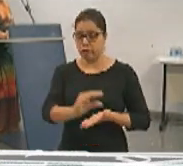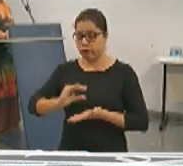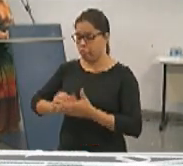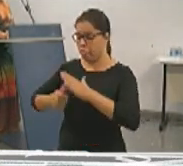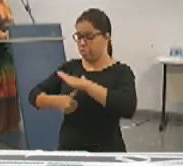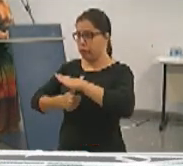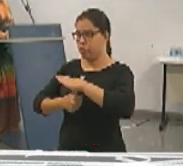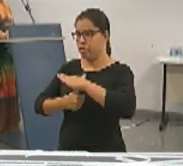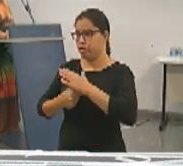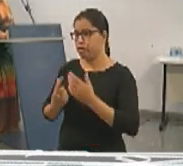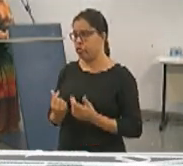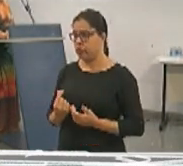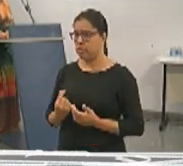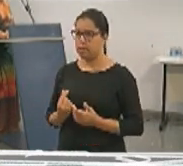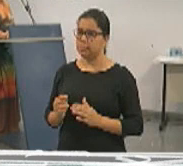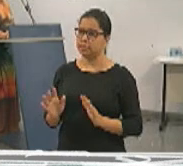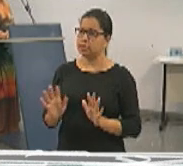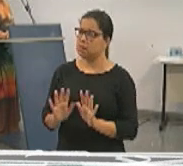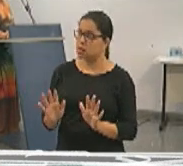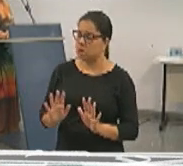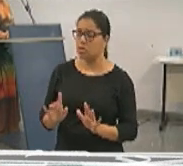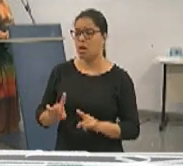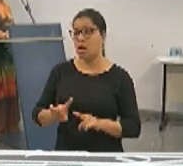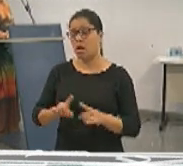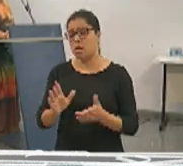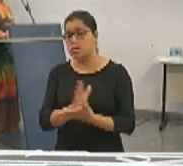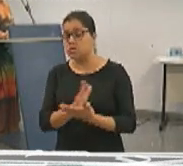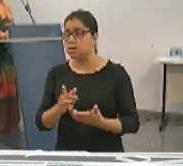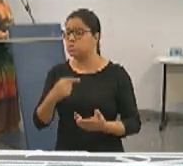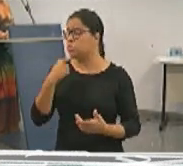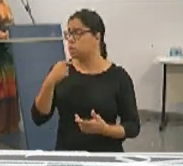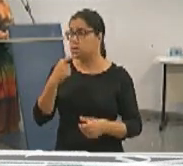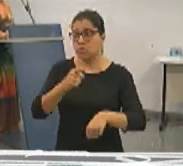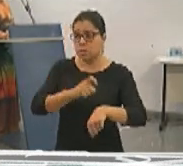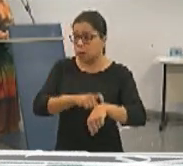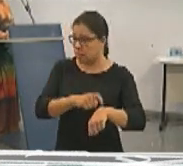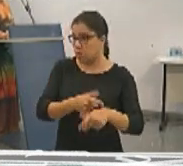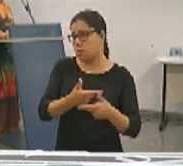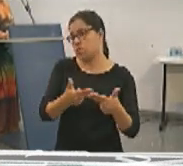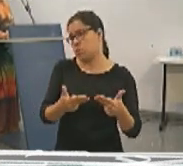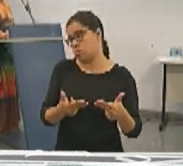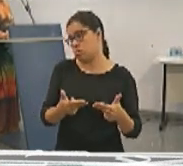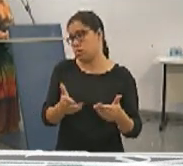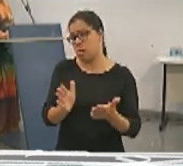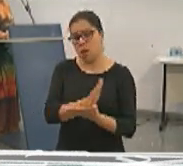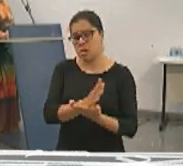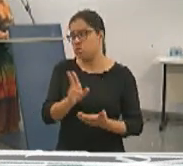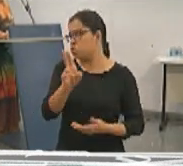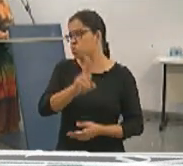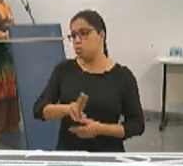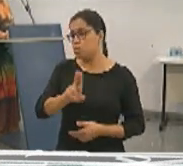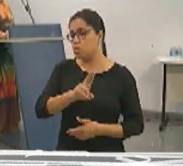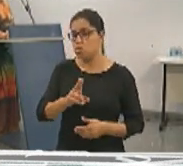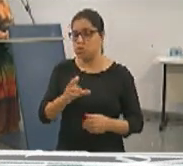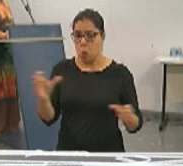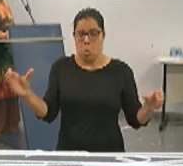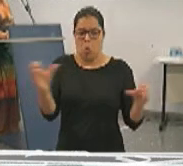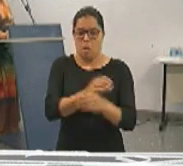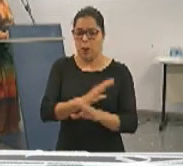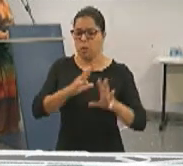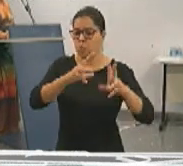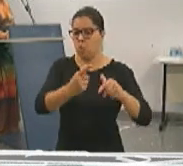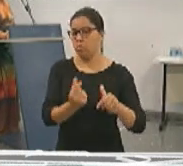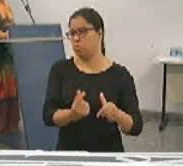acadêmicas, a FAEN, a FCBA, todas elas não utilizam o valor total do valor do